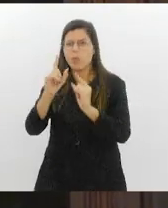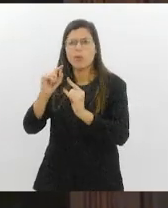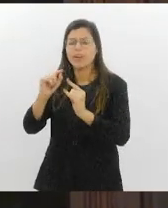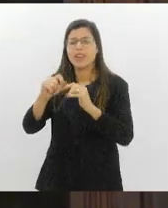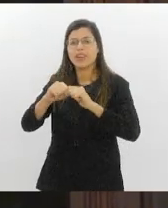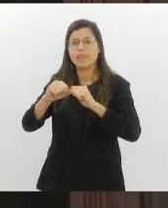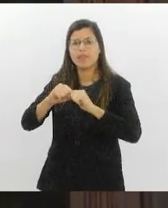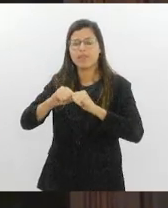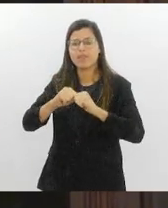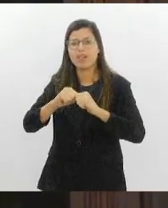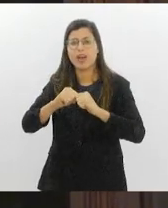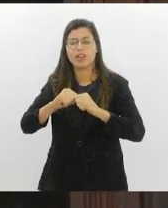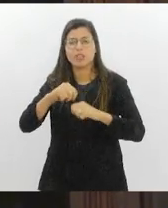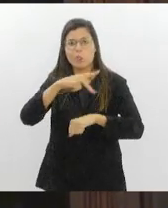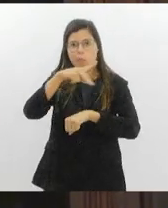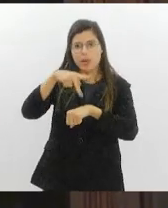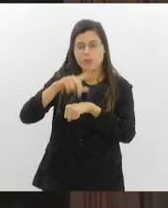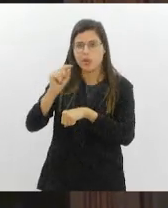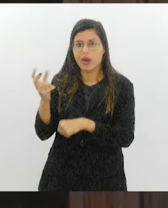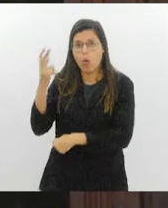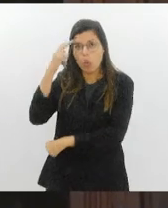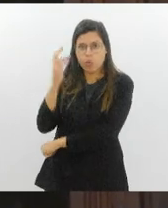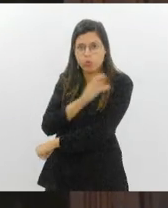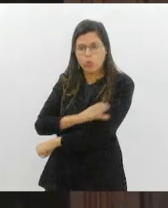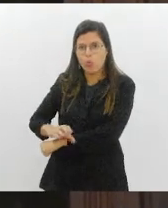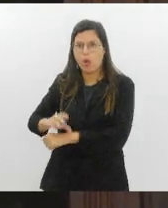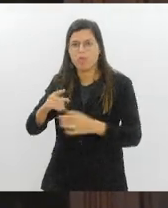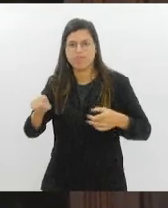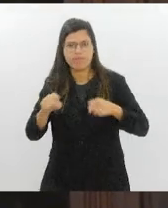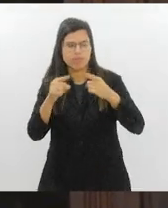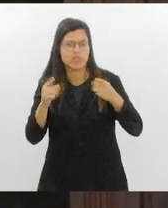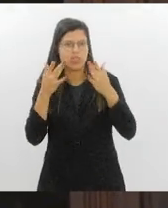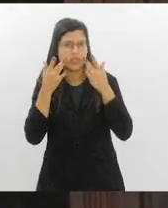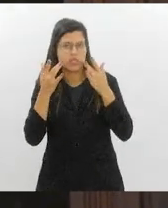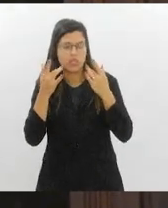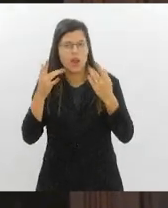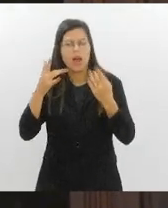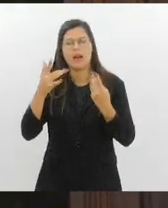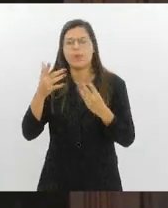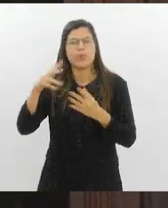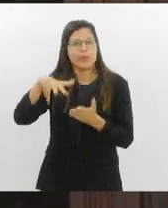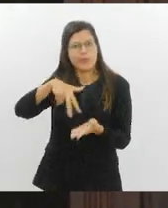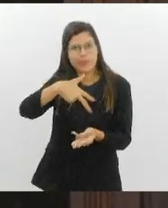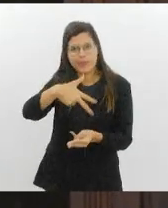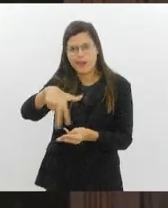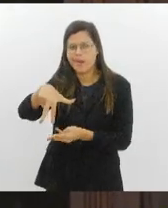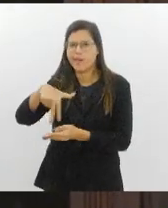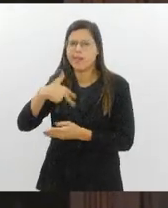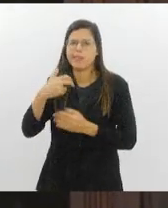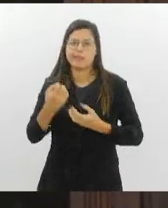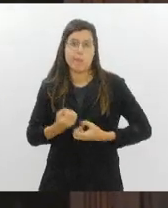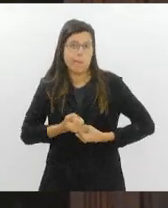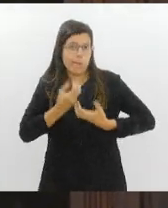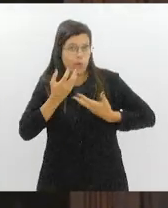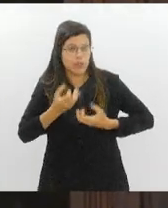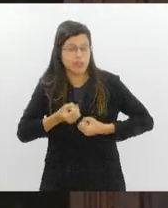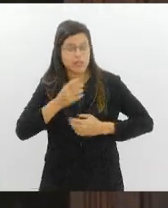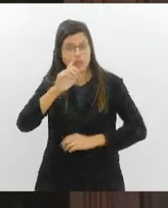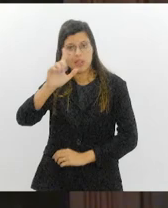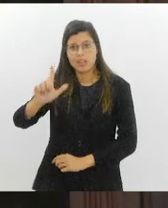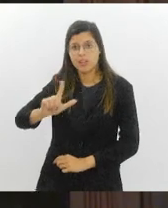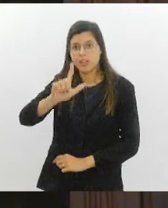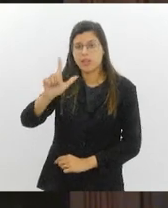a música, o teatro, a dança, as artes plásticas, a poesia, a literatura. Isso